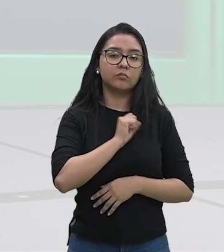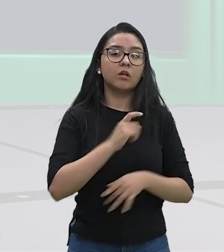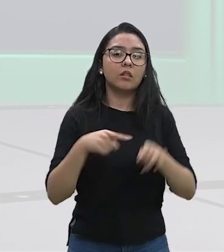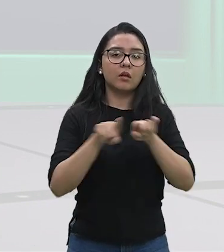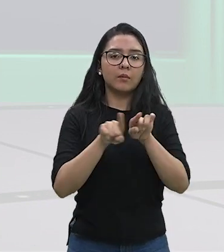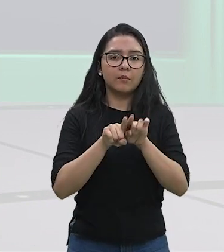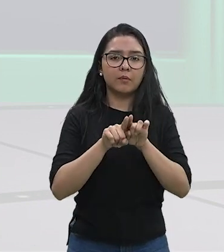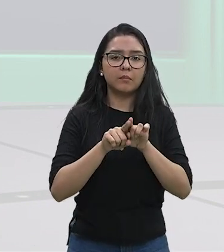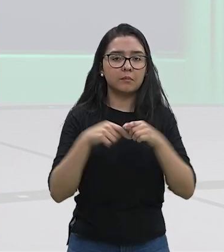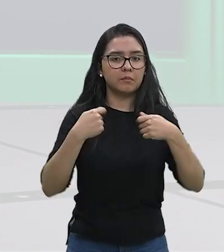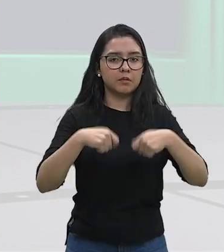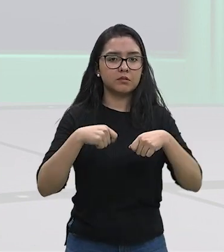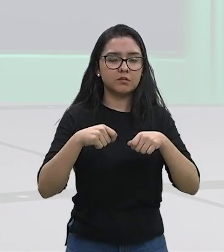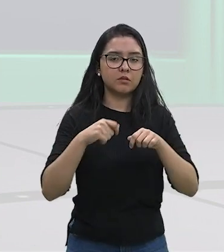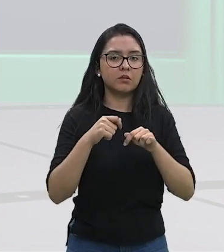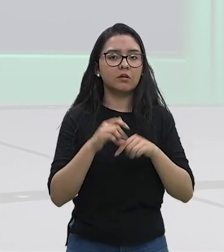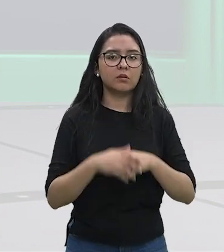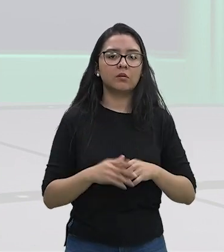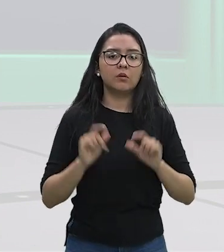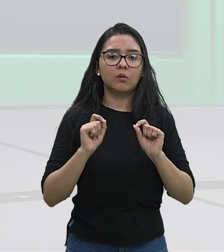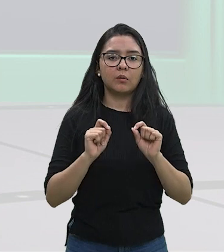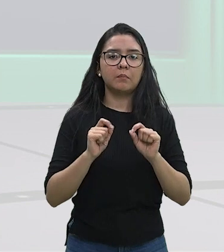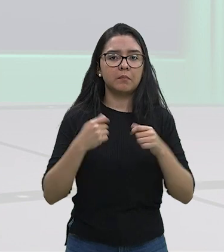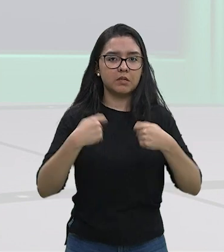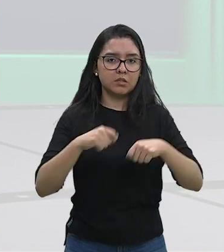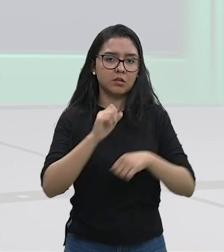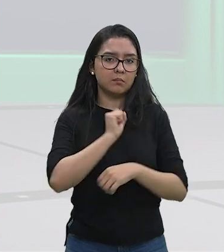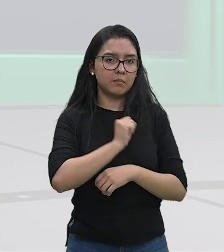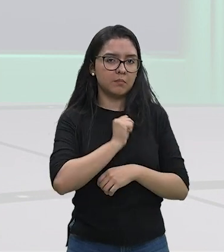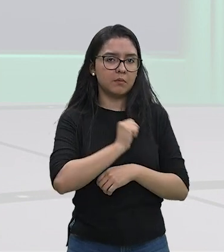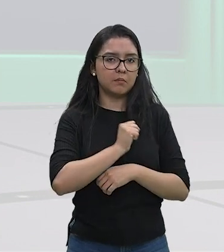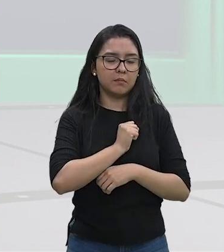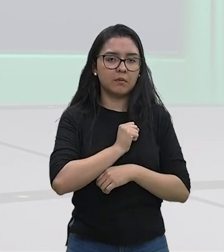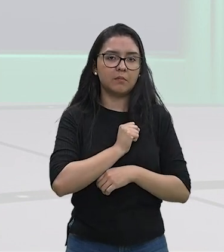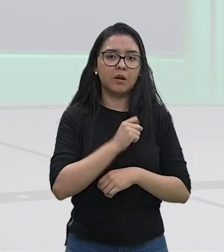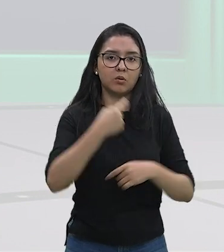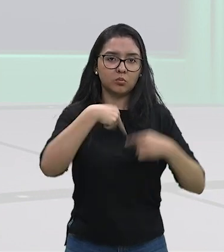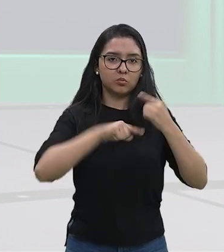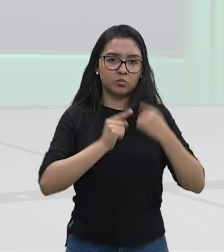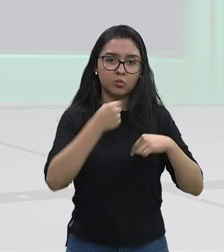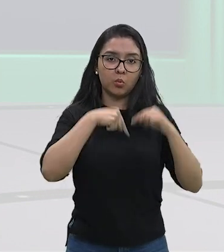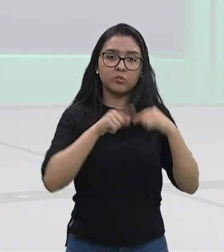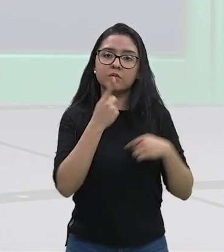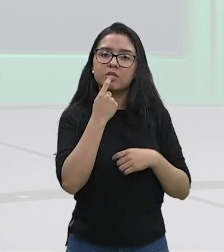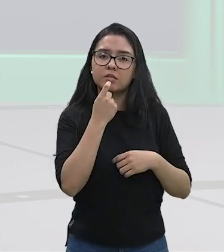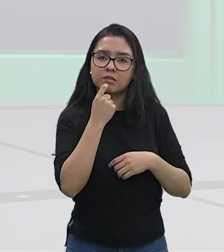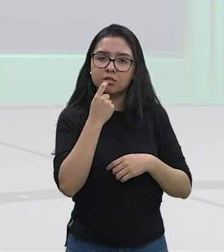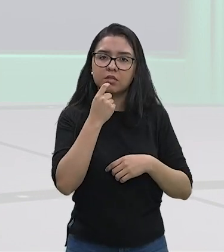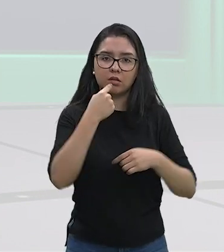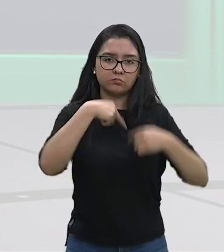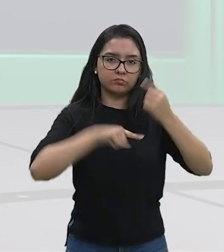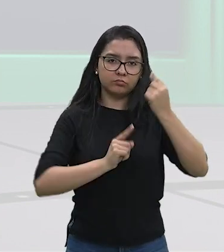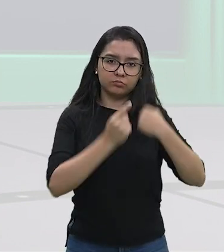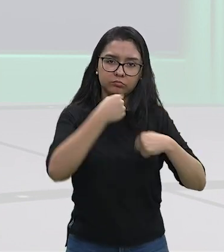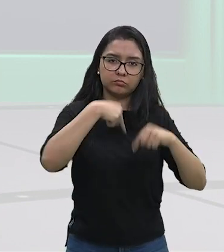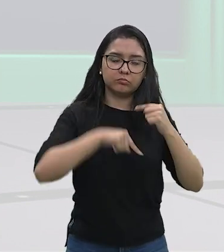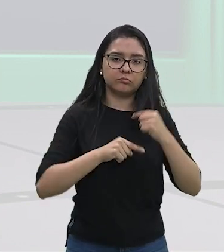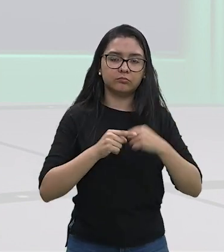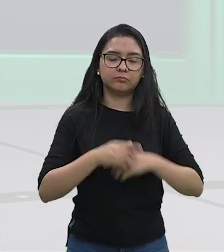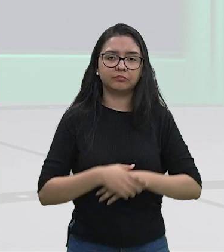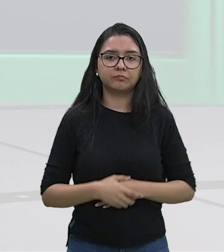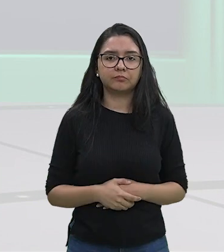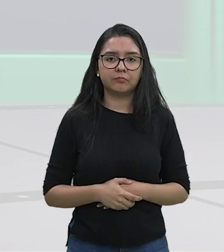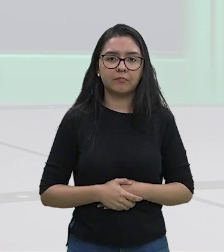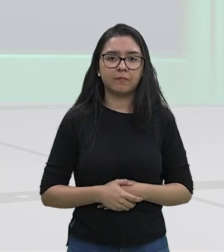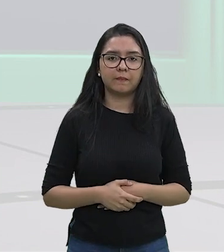precisa trabalhar de uma maneira aí bem ritmada para expulsar o sangue de dentro dele e o sangue poder circular em todas as partes